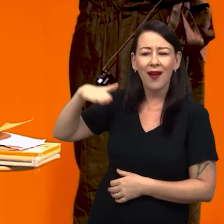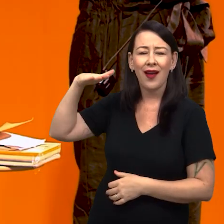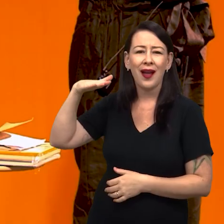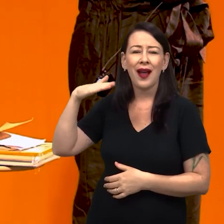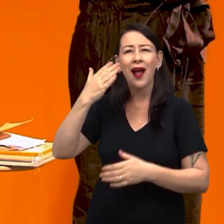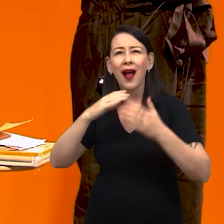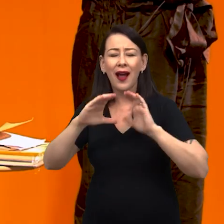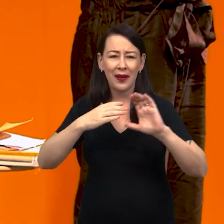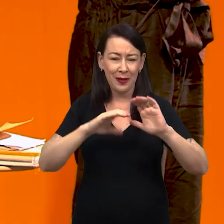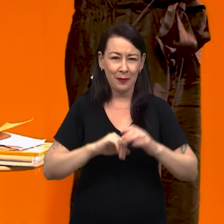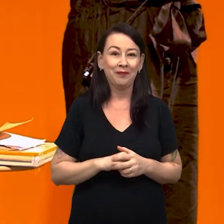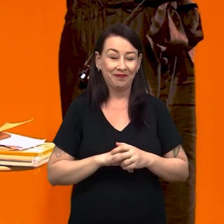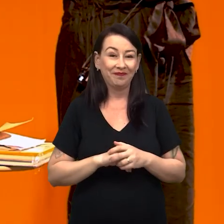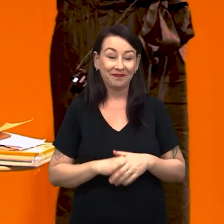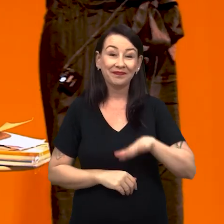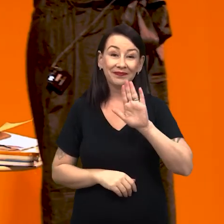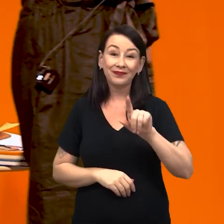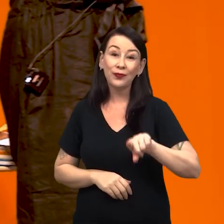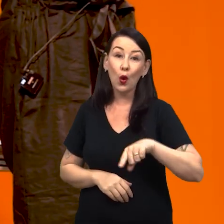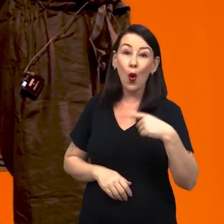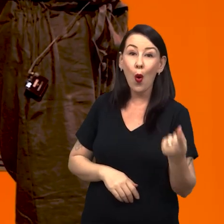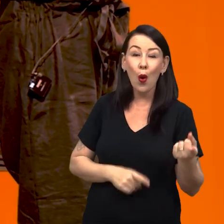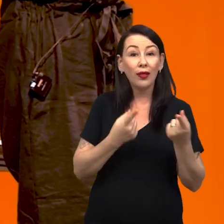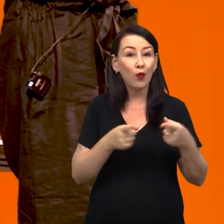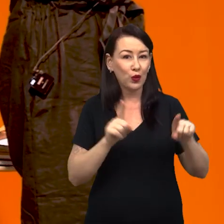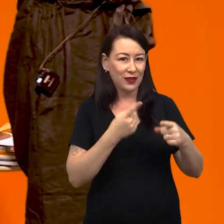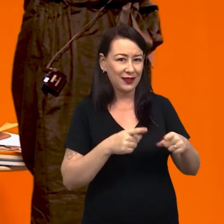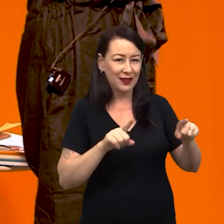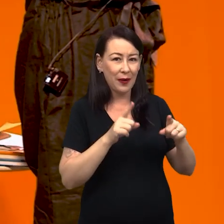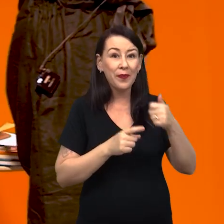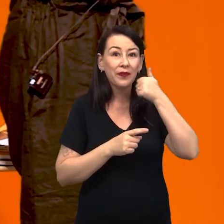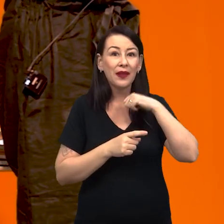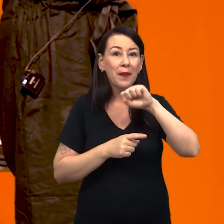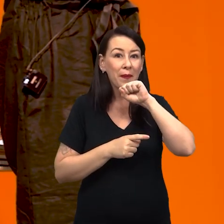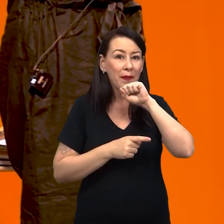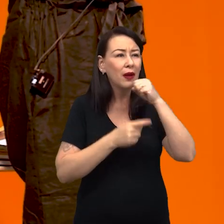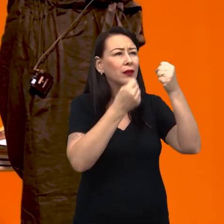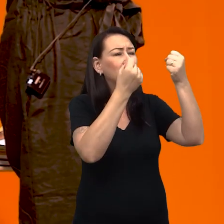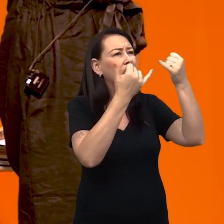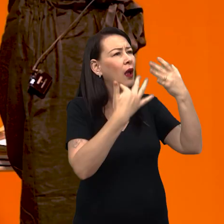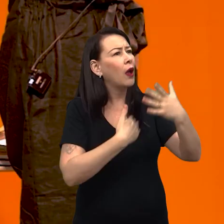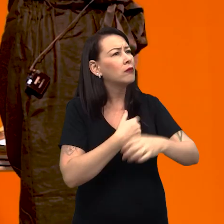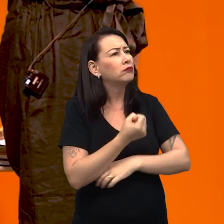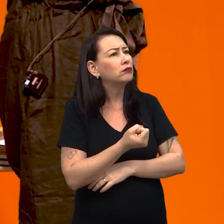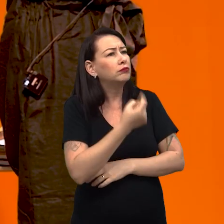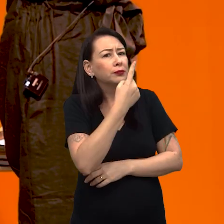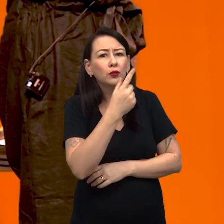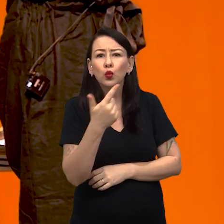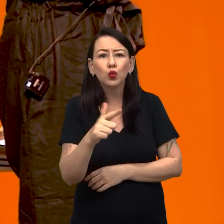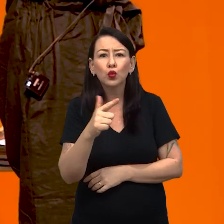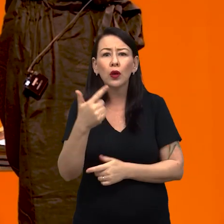que cantaram. E, por exemplo, tem uma cantiga que a minha mãe cantou para mim, que eu ainda não encontrei em lugar